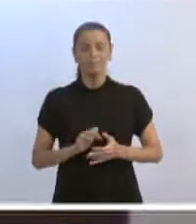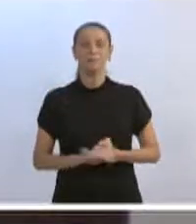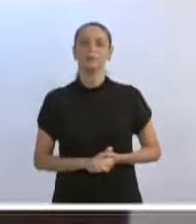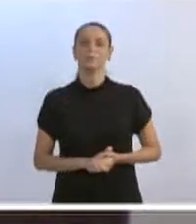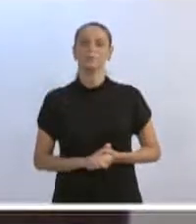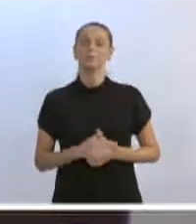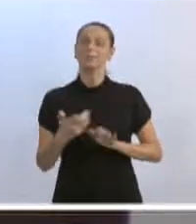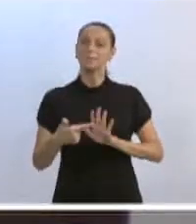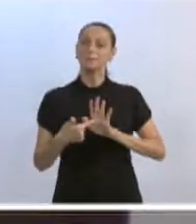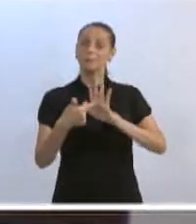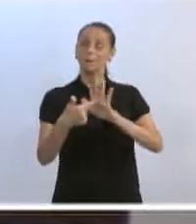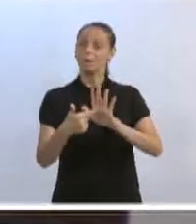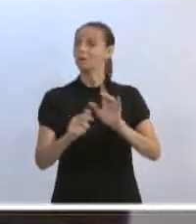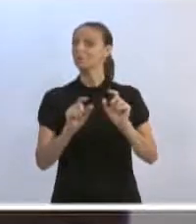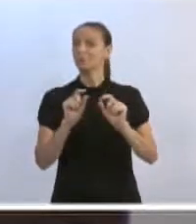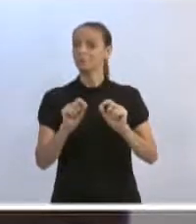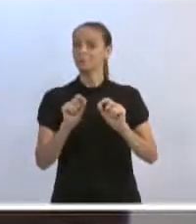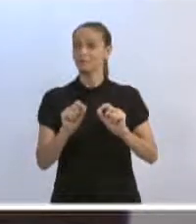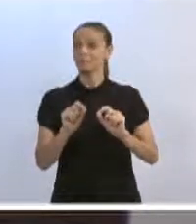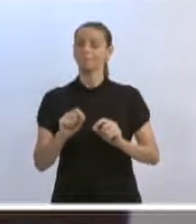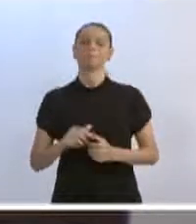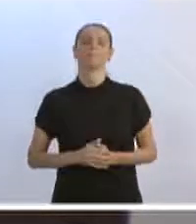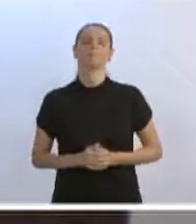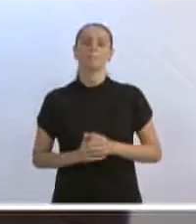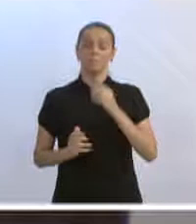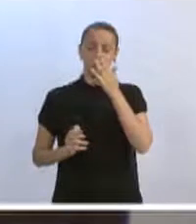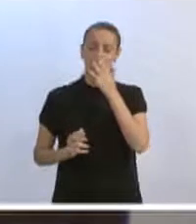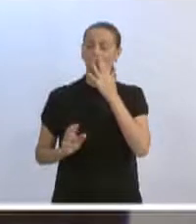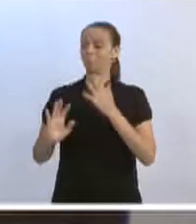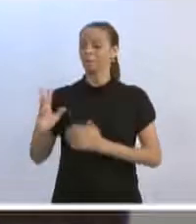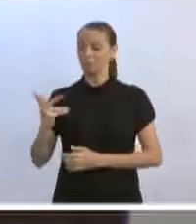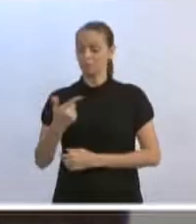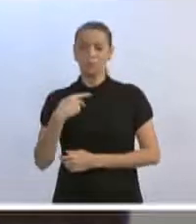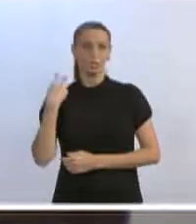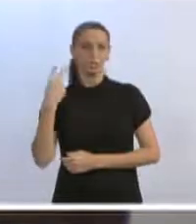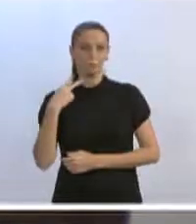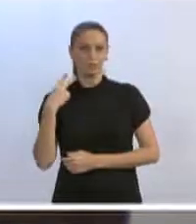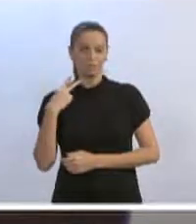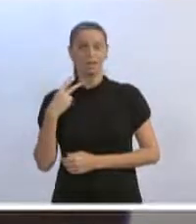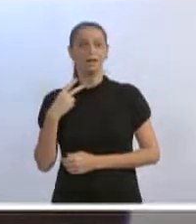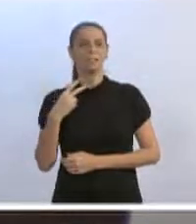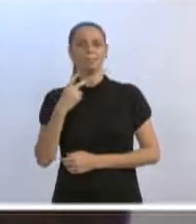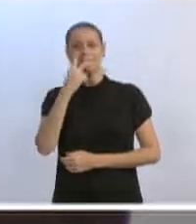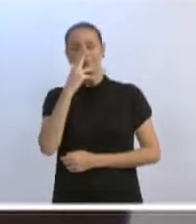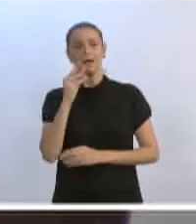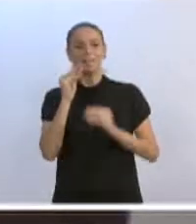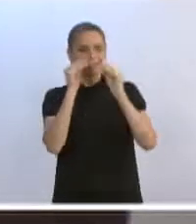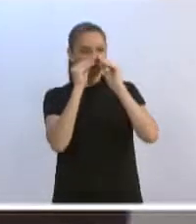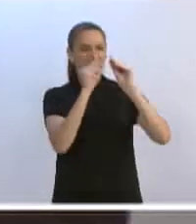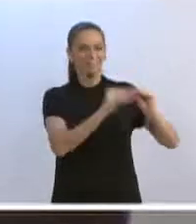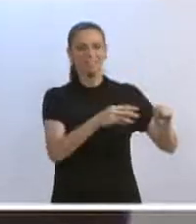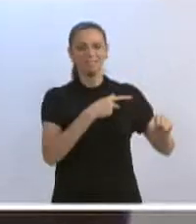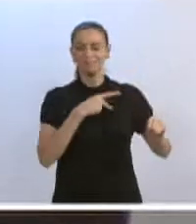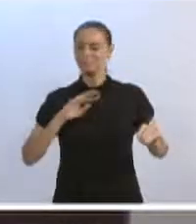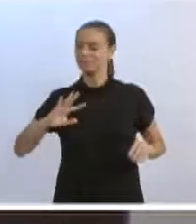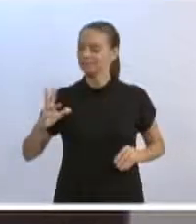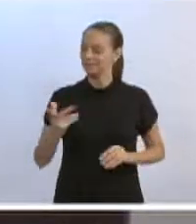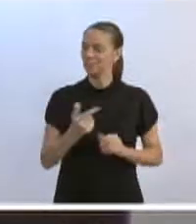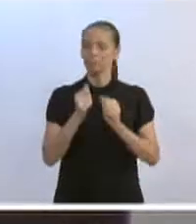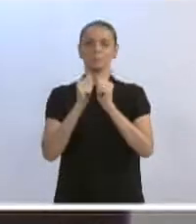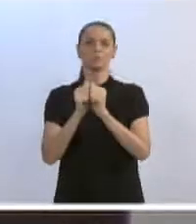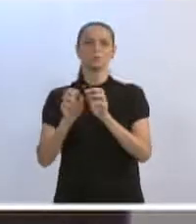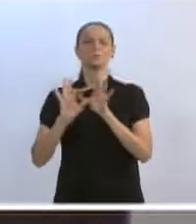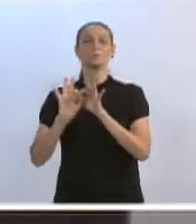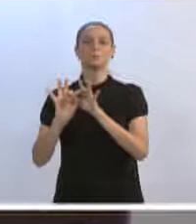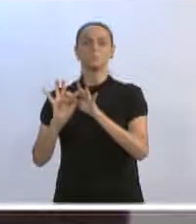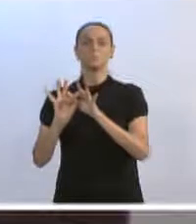demonstração que eu sempre falo aqui quando nós trabalhamos juntos em que se deixe de lado questões partidárias a gente observa que os recursos vêm em